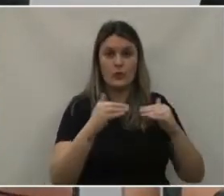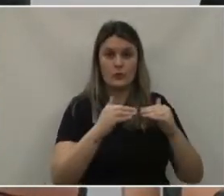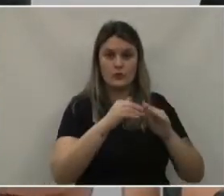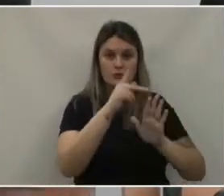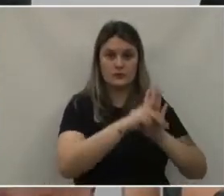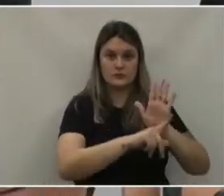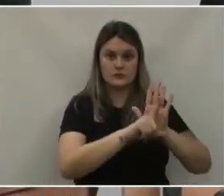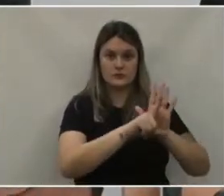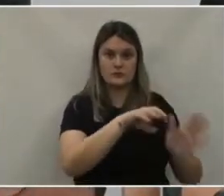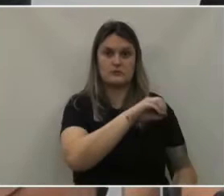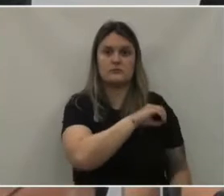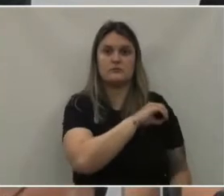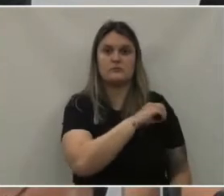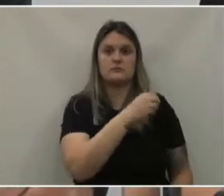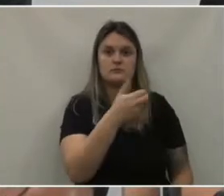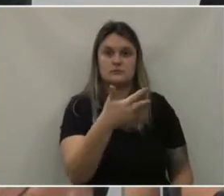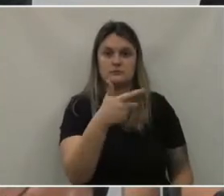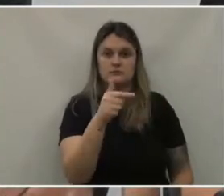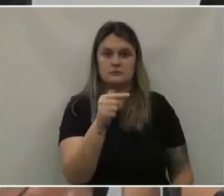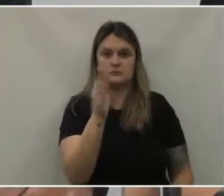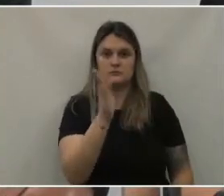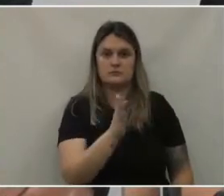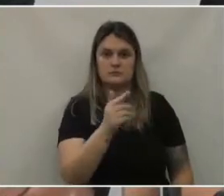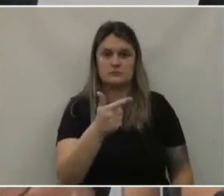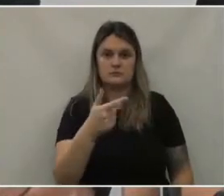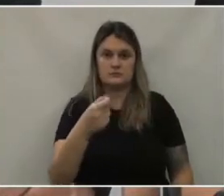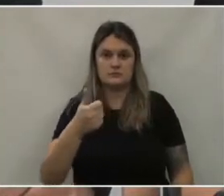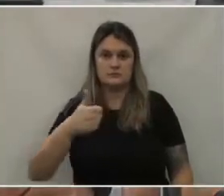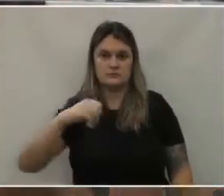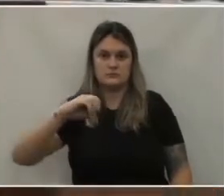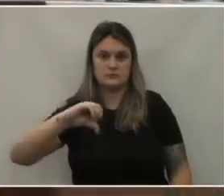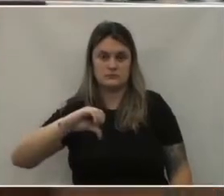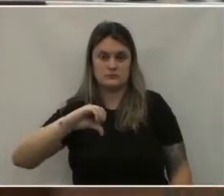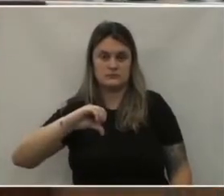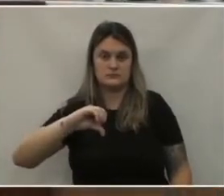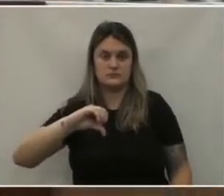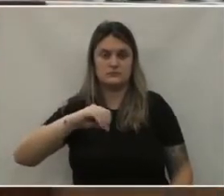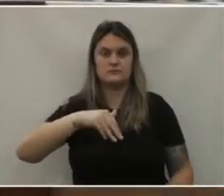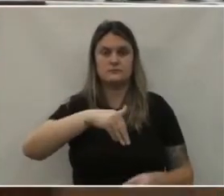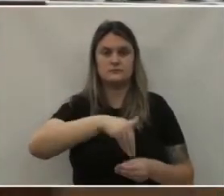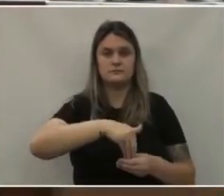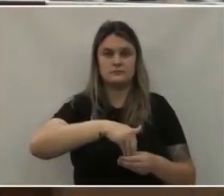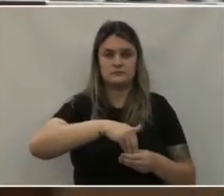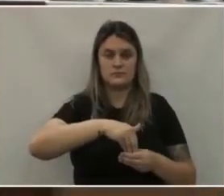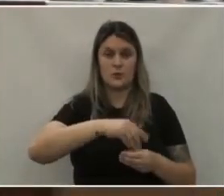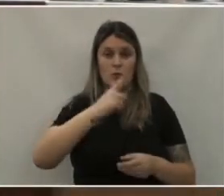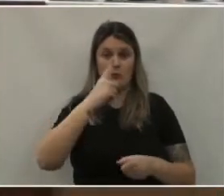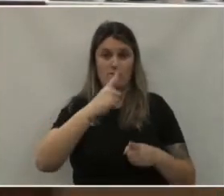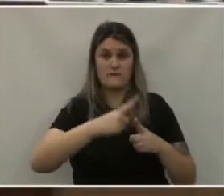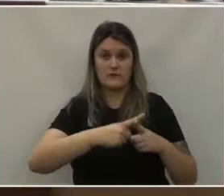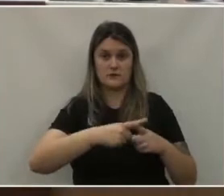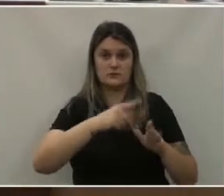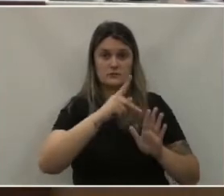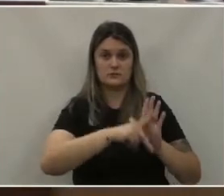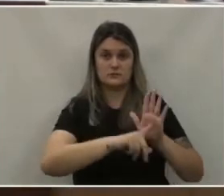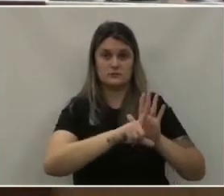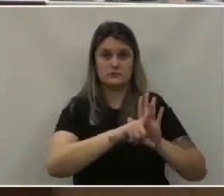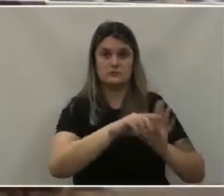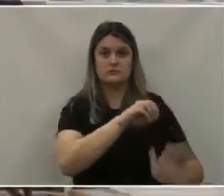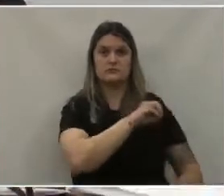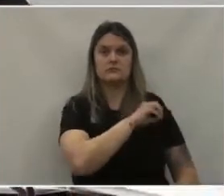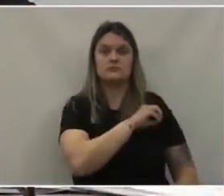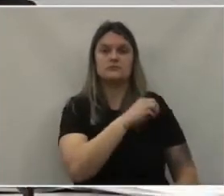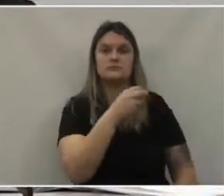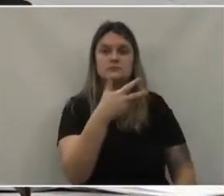de lei ordinária de número 37/2019. Votação única do projeto de lei ordinária